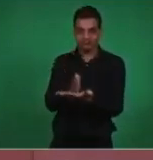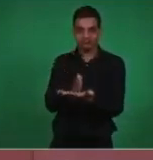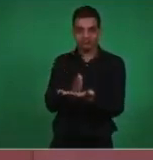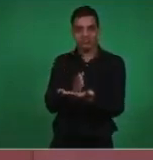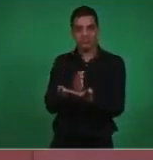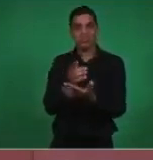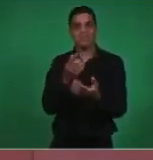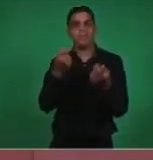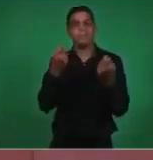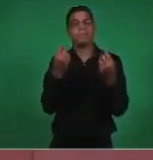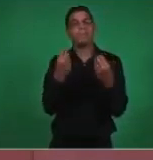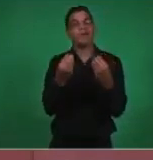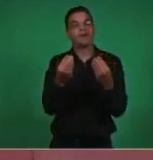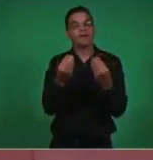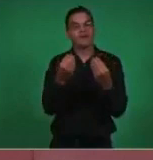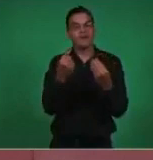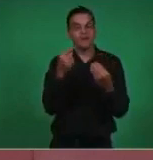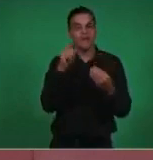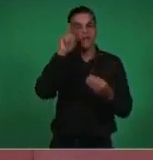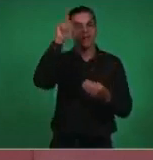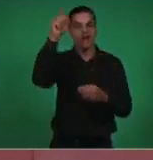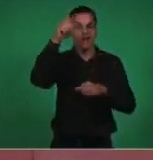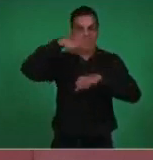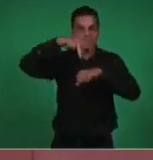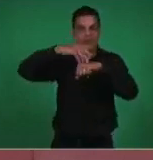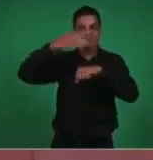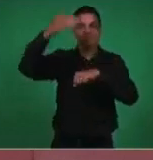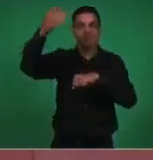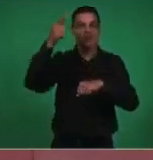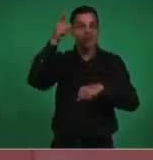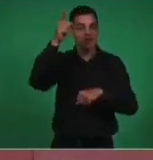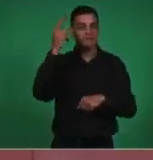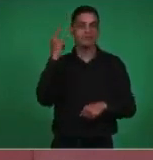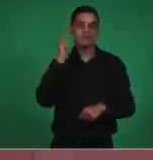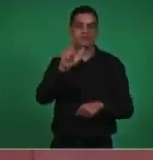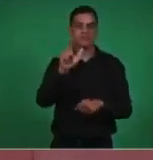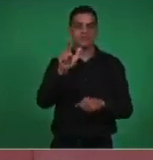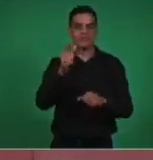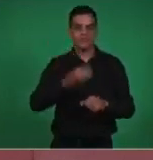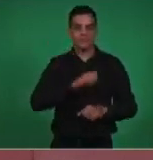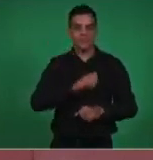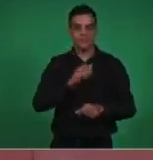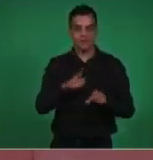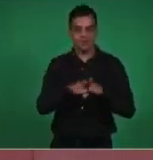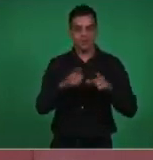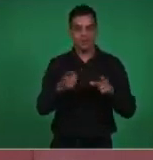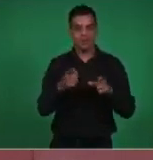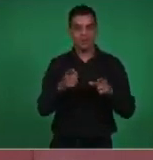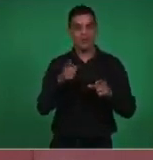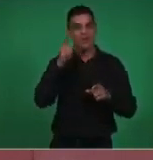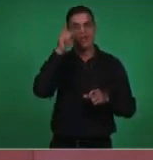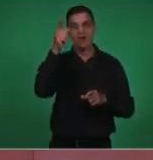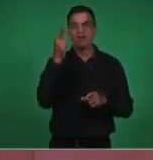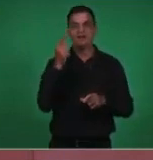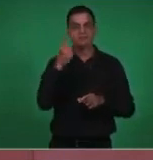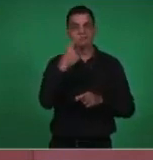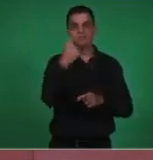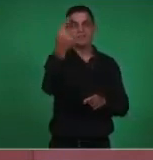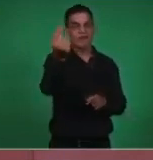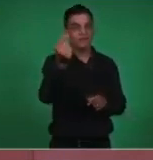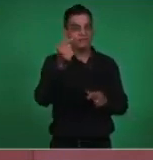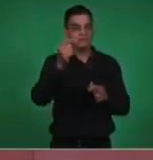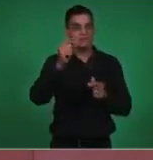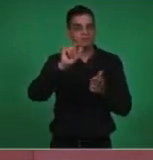esse horário dos irmãos, para que eles não saiam muito tarde para as suas igrejas. Alguns estão